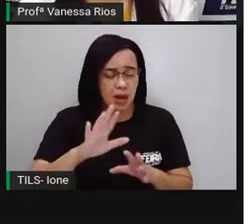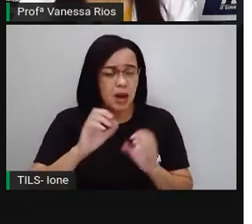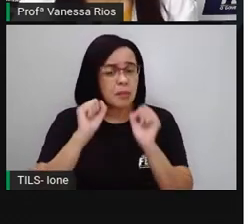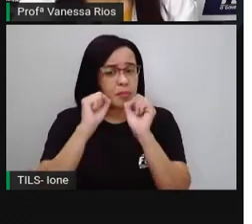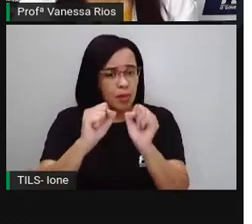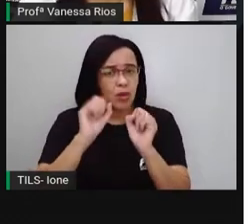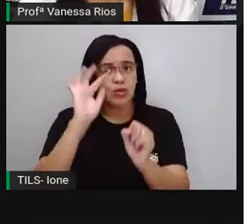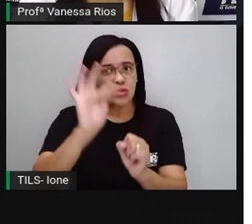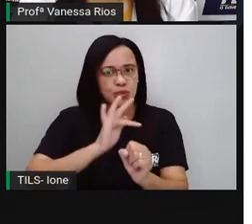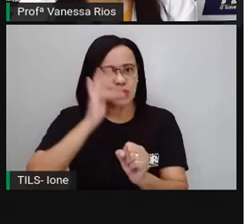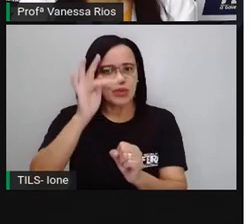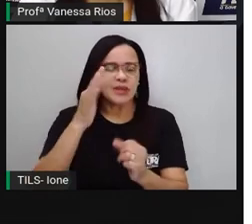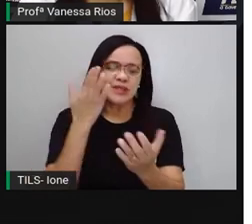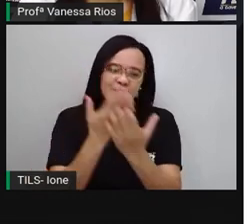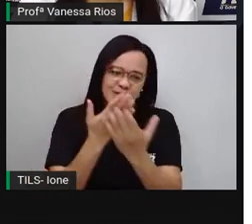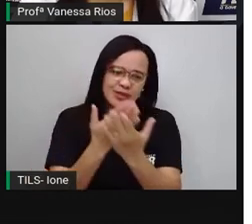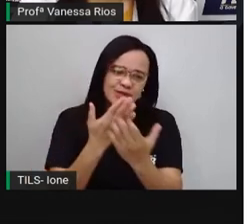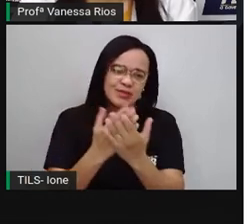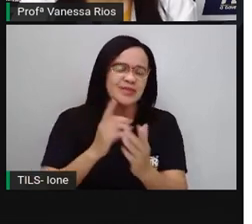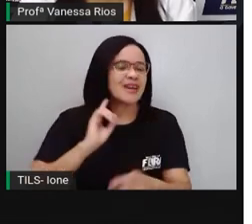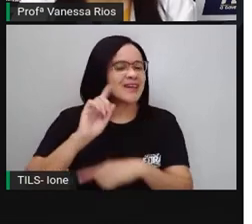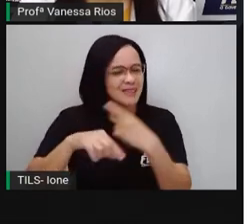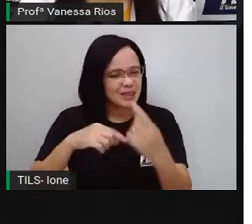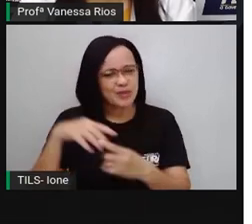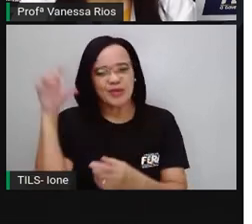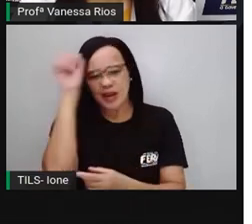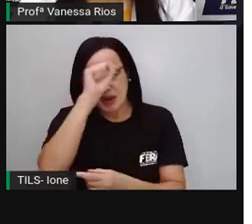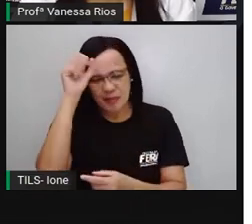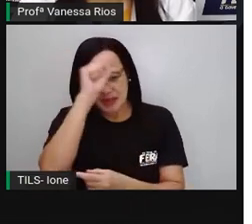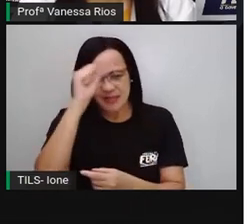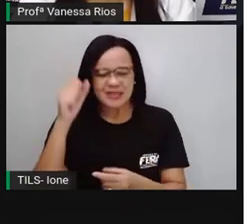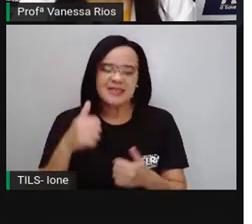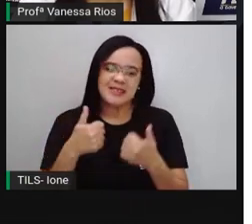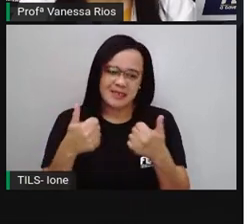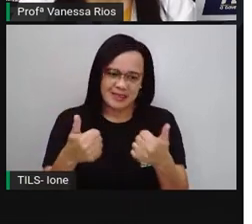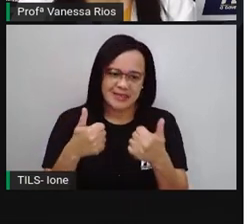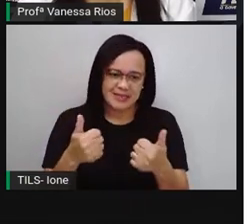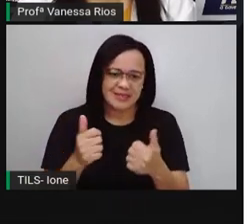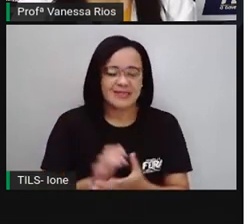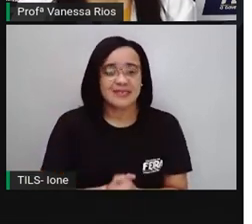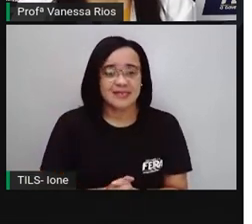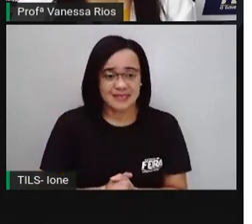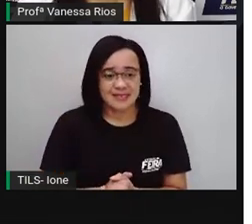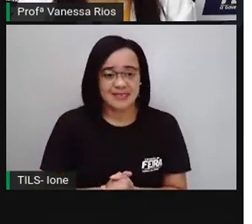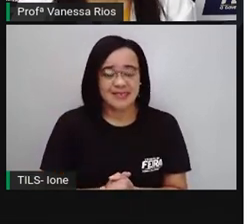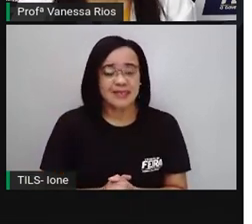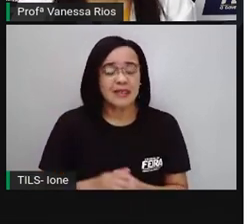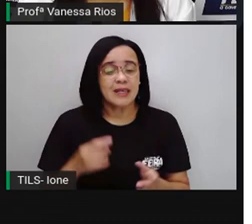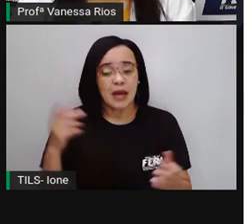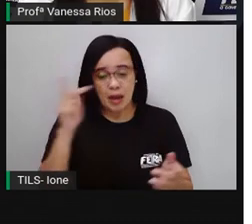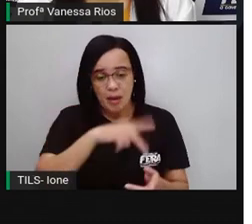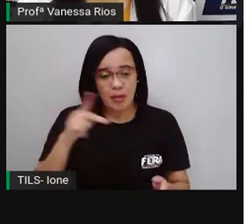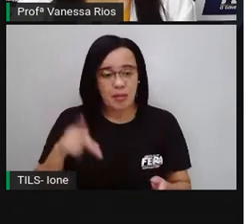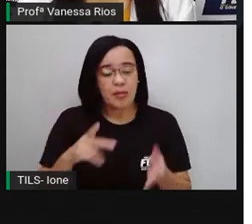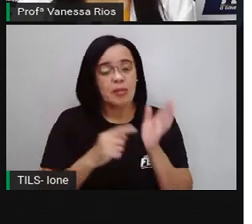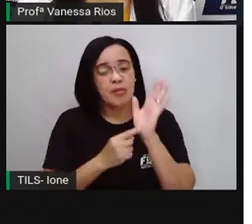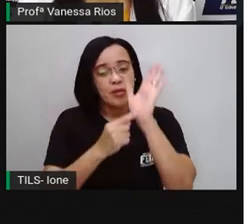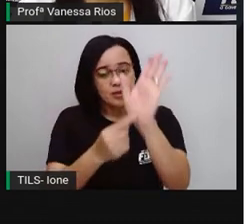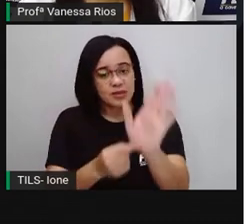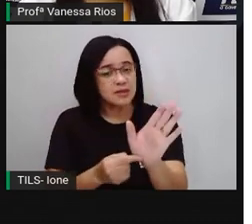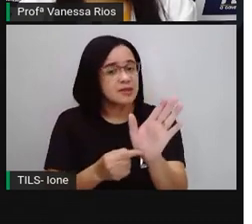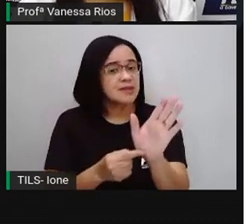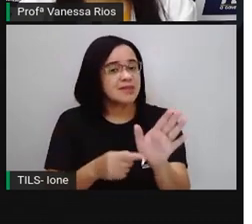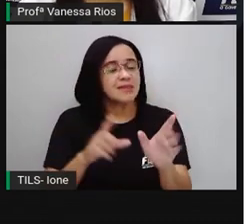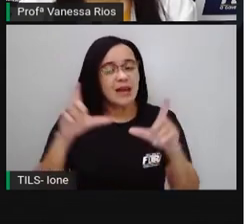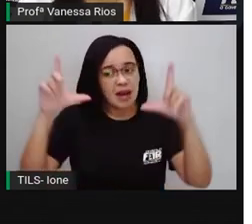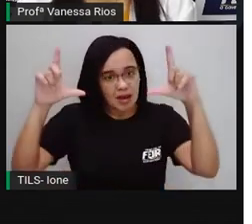mostrar aqui como a relação de Euler, né, está correta ao afirmar que o número de vértices menos o número